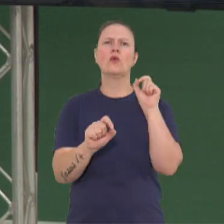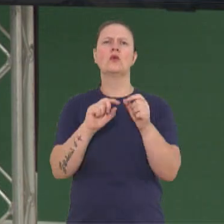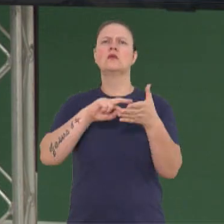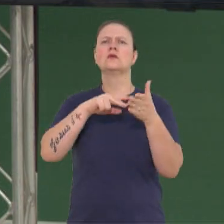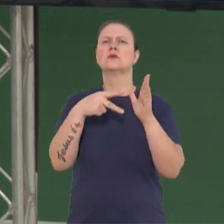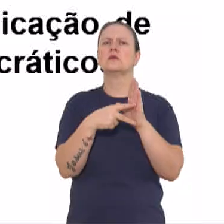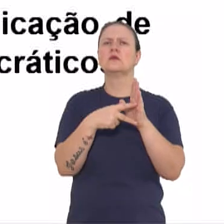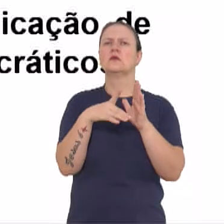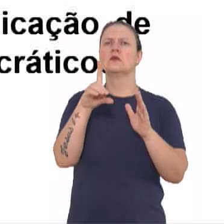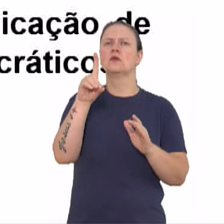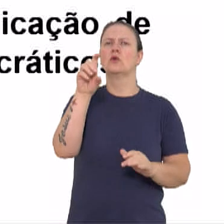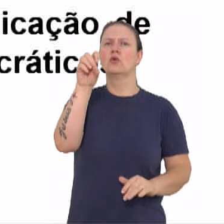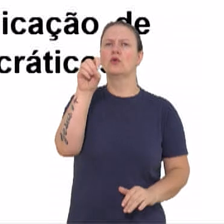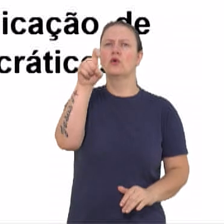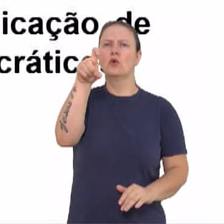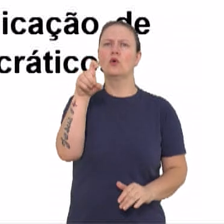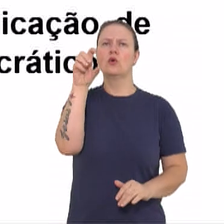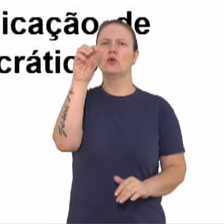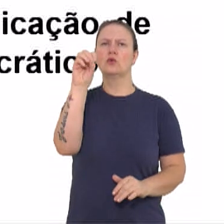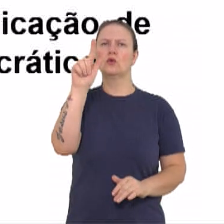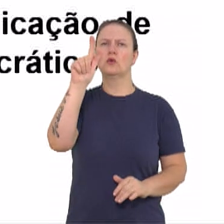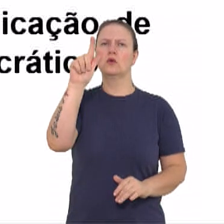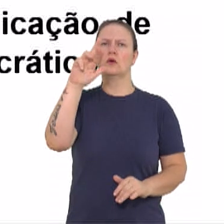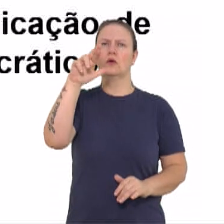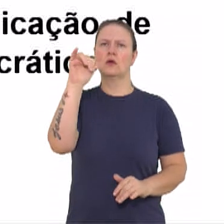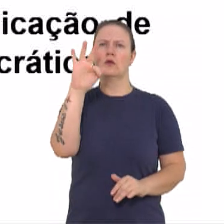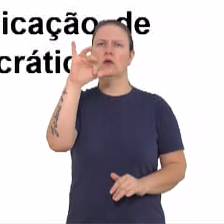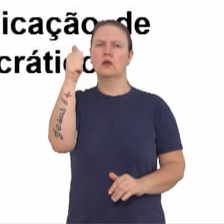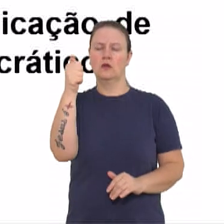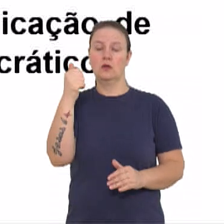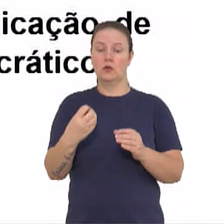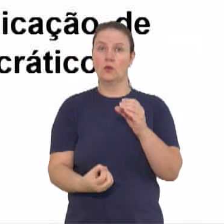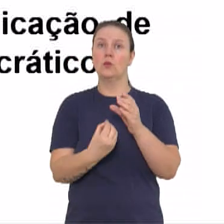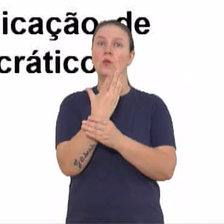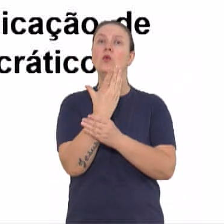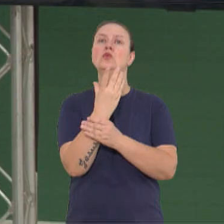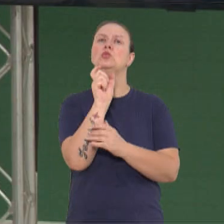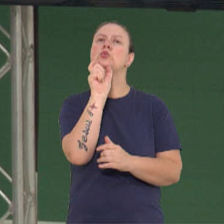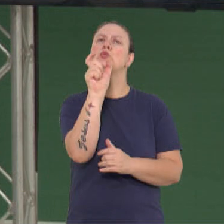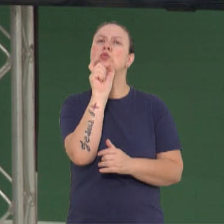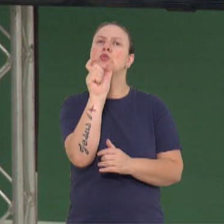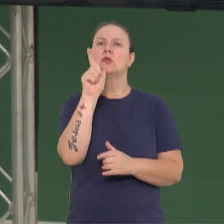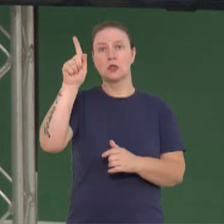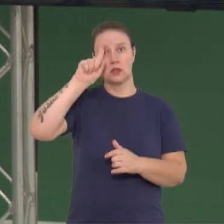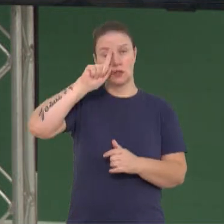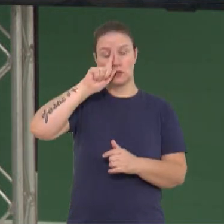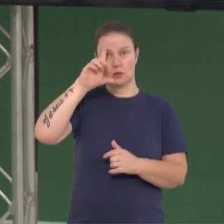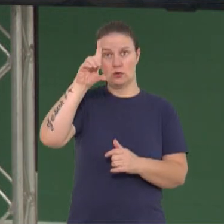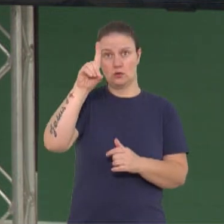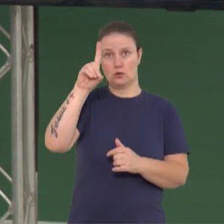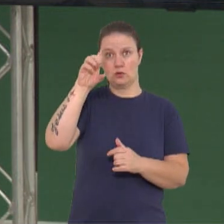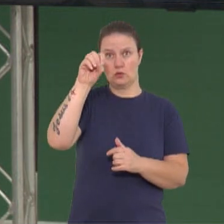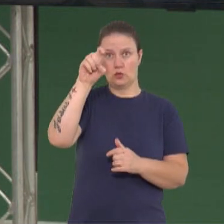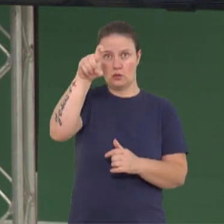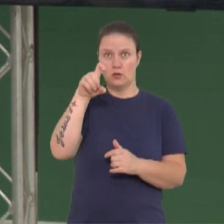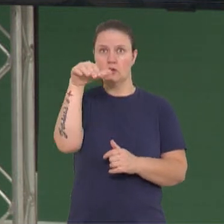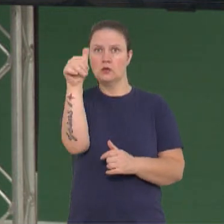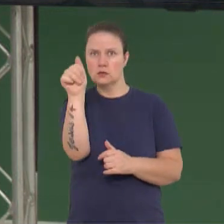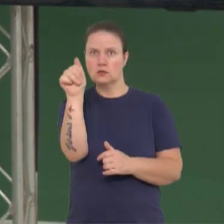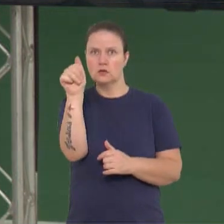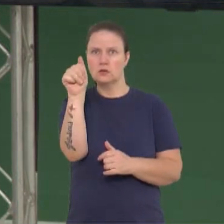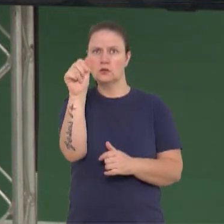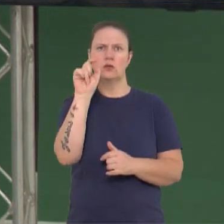Doxografia. Doxografia deriva da palavra grega doxa.